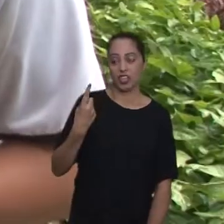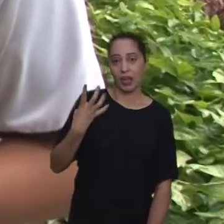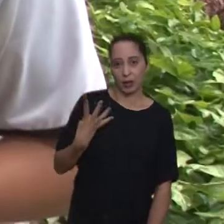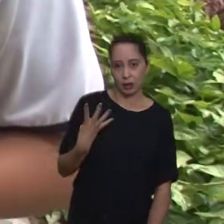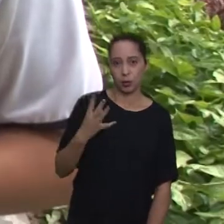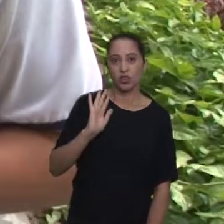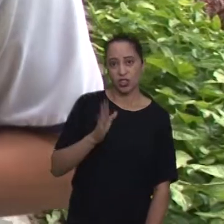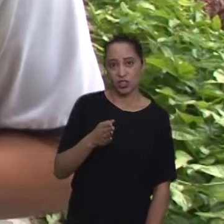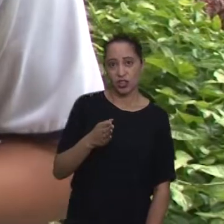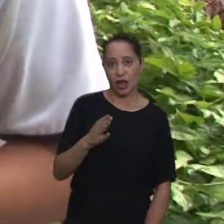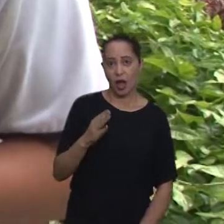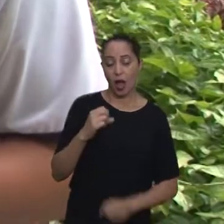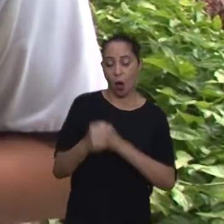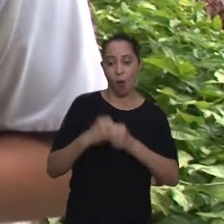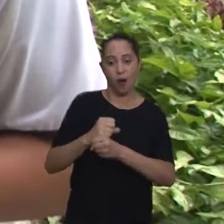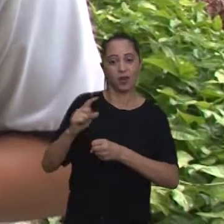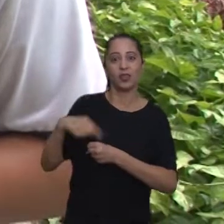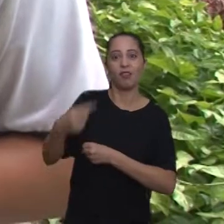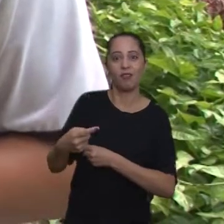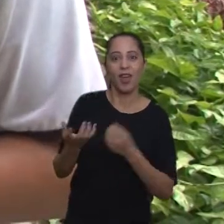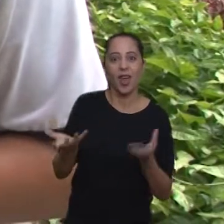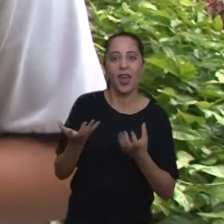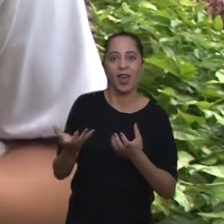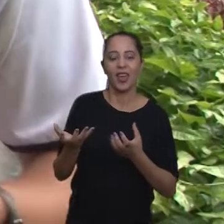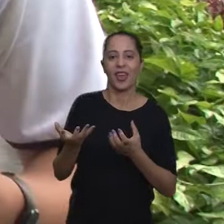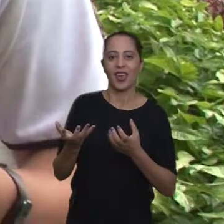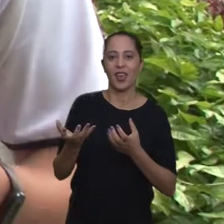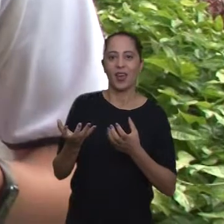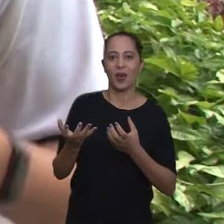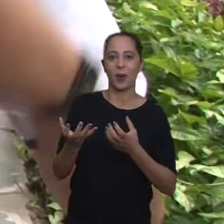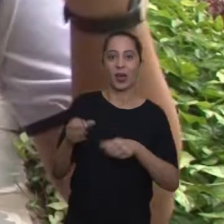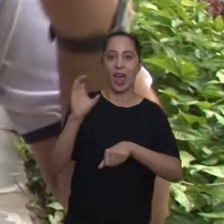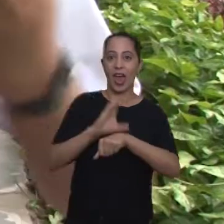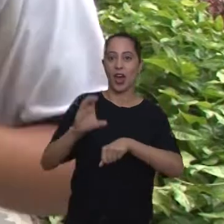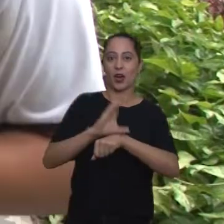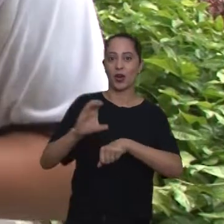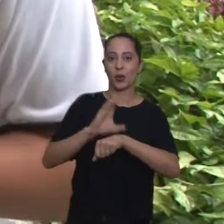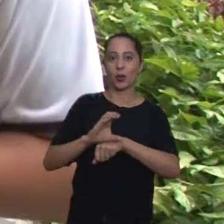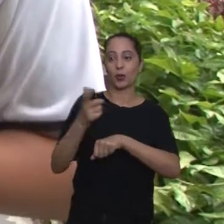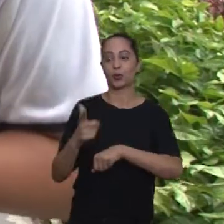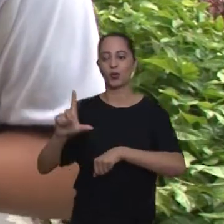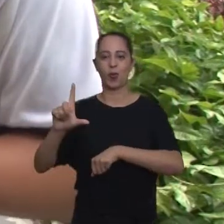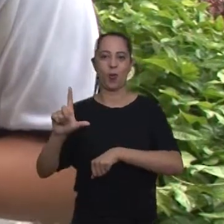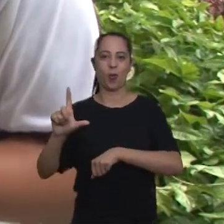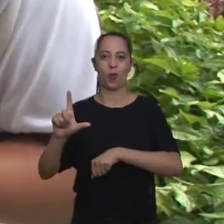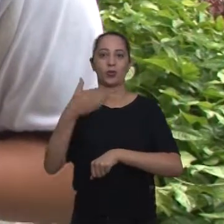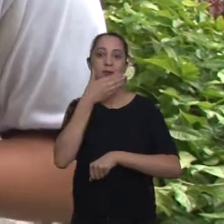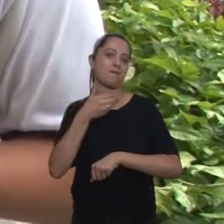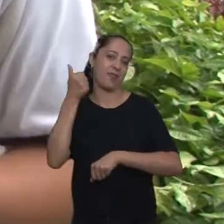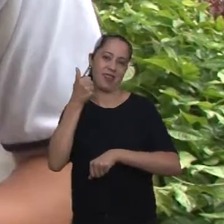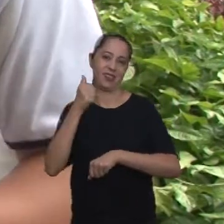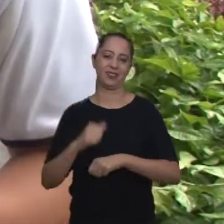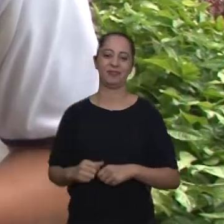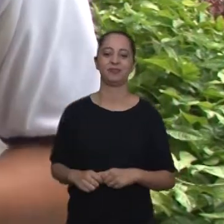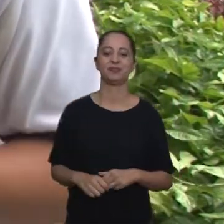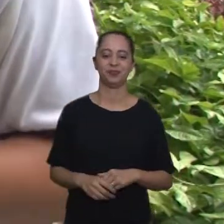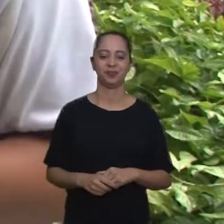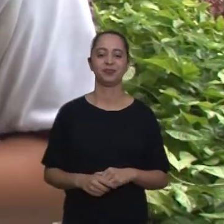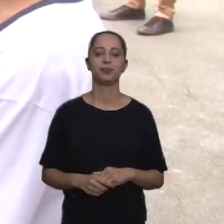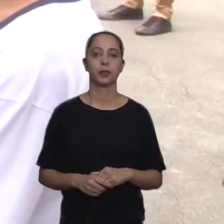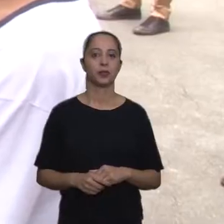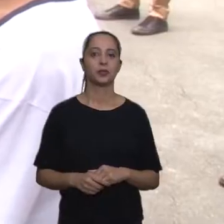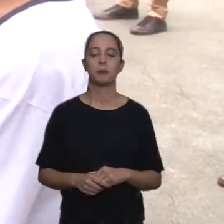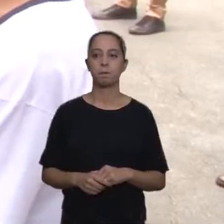fazer 14 esse mês, aí ano que vem eu já quero ir lá para cima para tentar fazer algum curso,